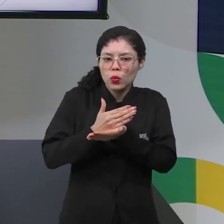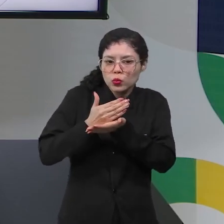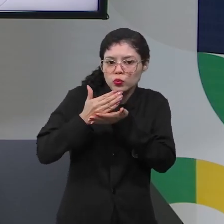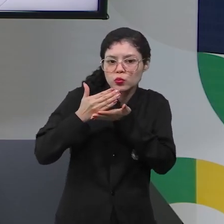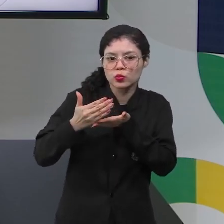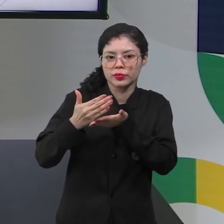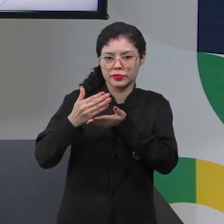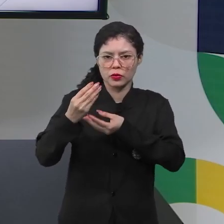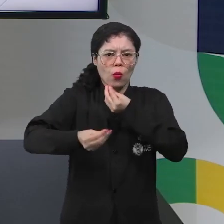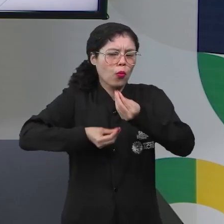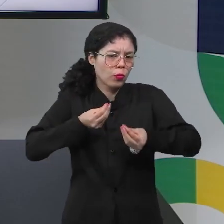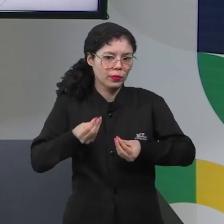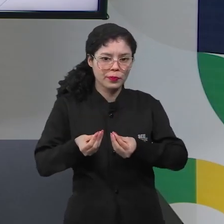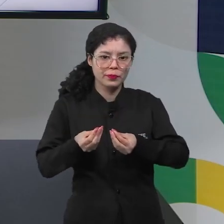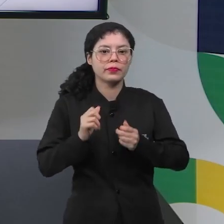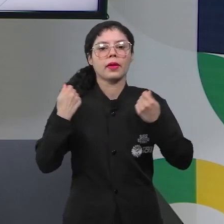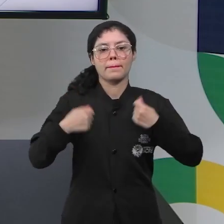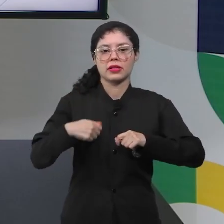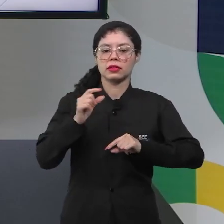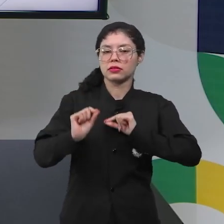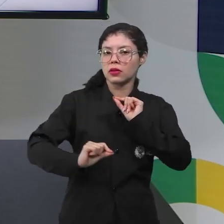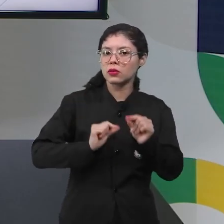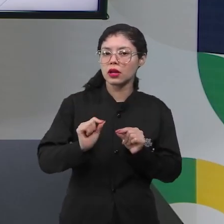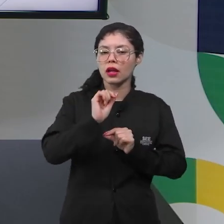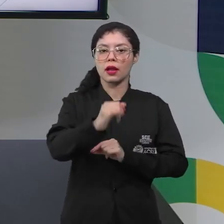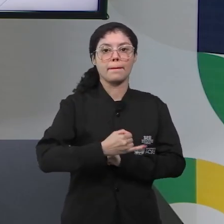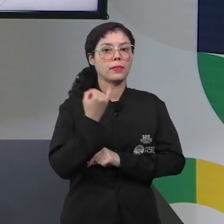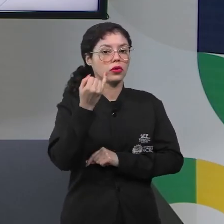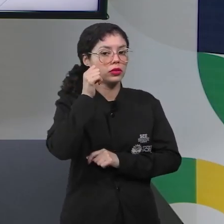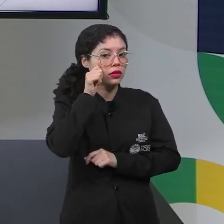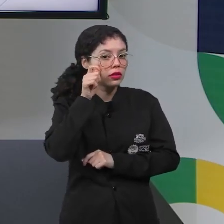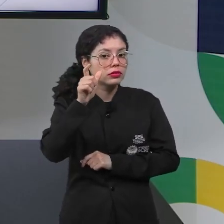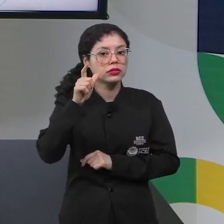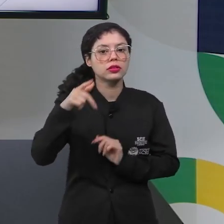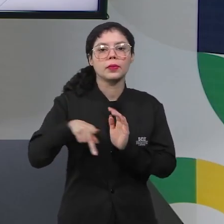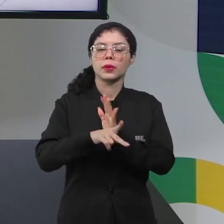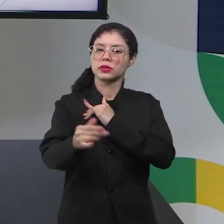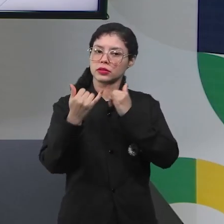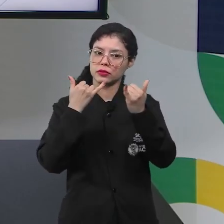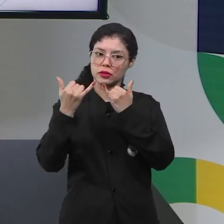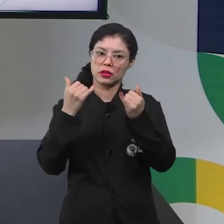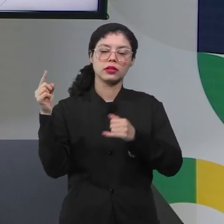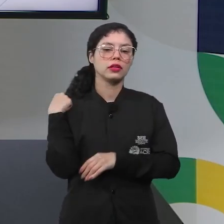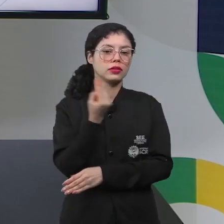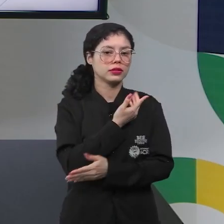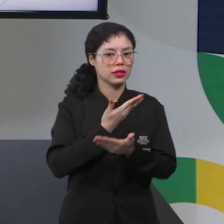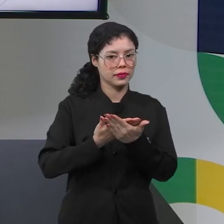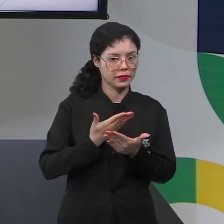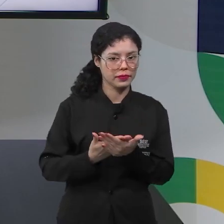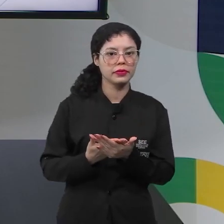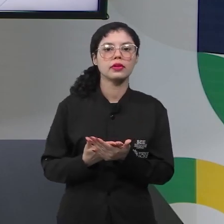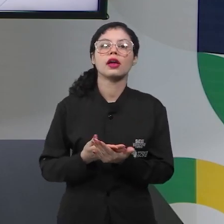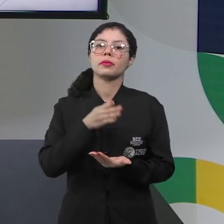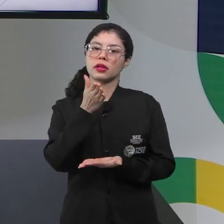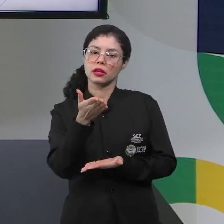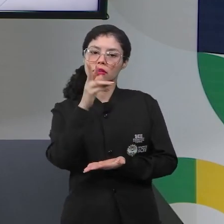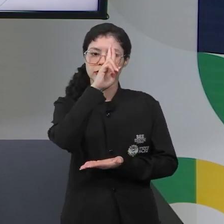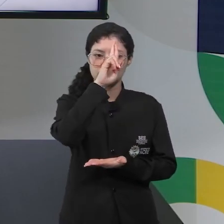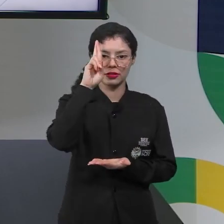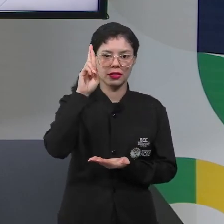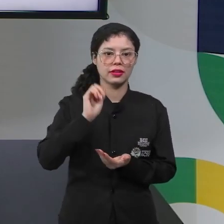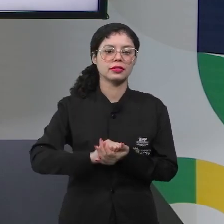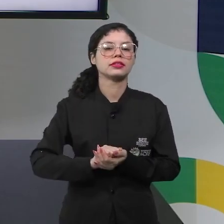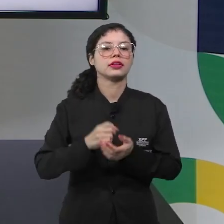o começo. Para isso, é muito importante que você fique atento às informações da nossa aula para que a sua história seja